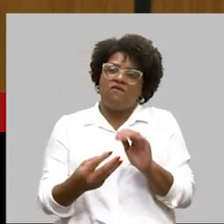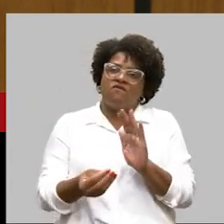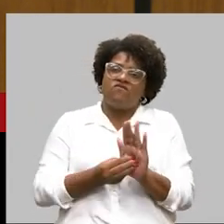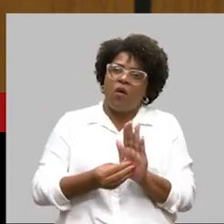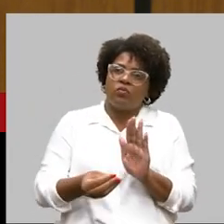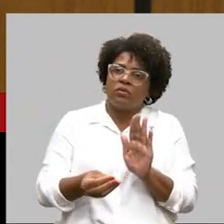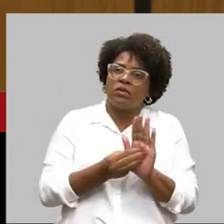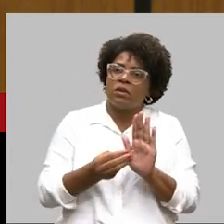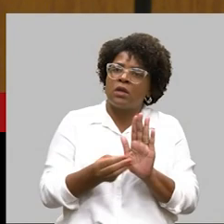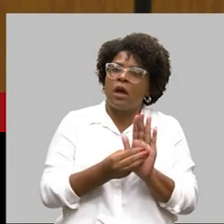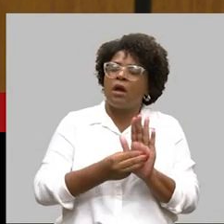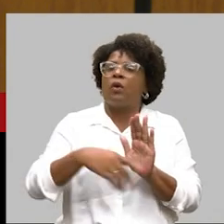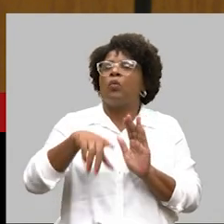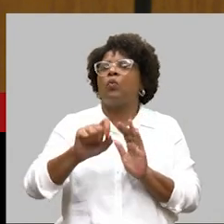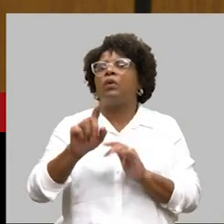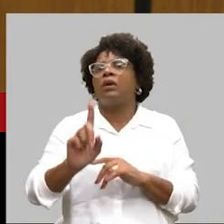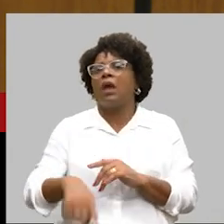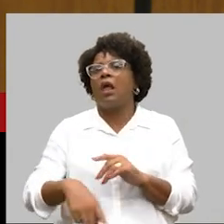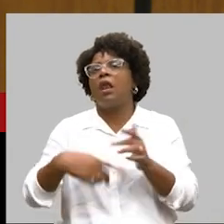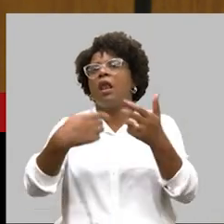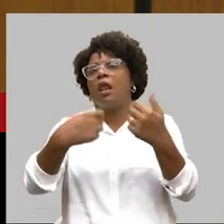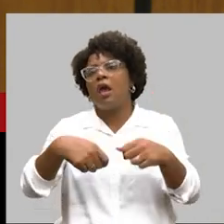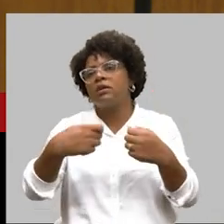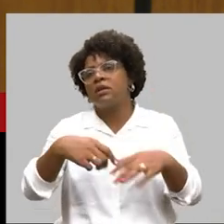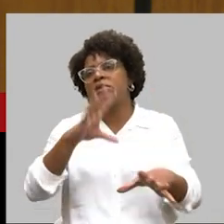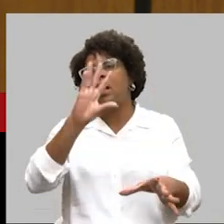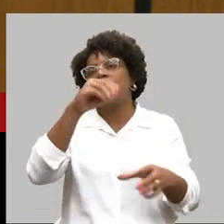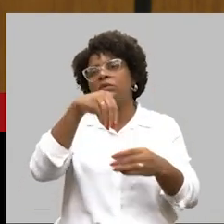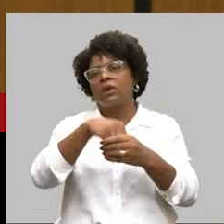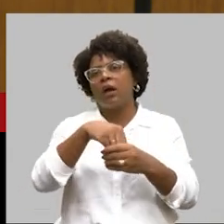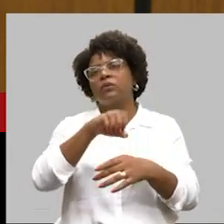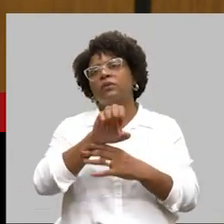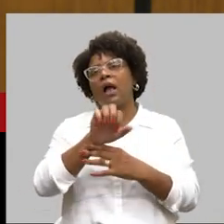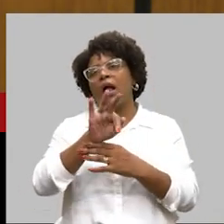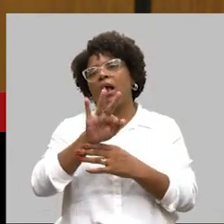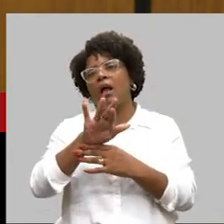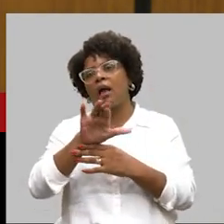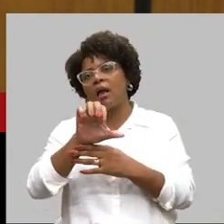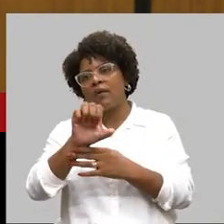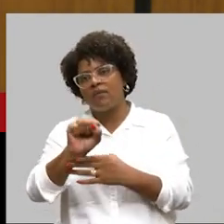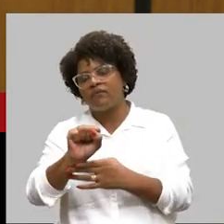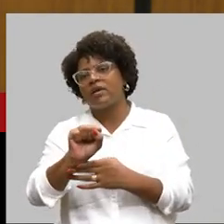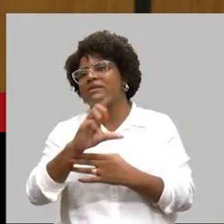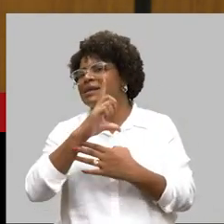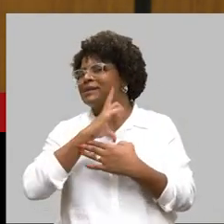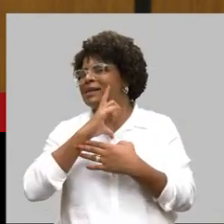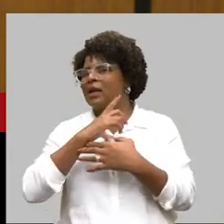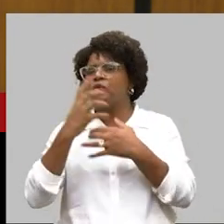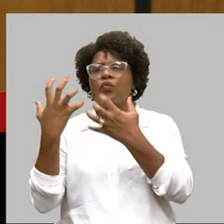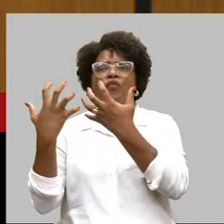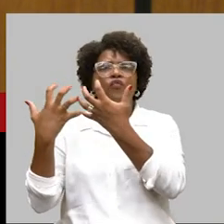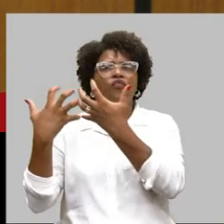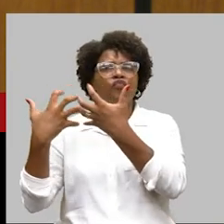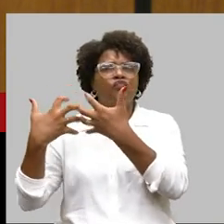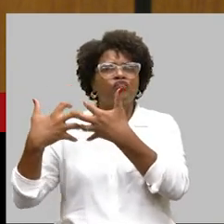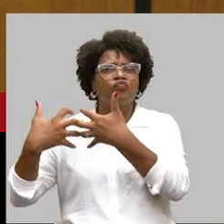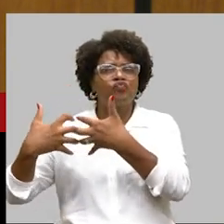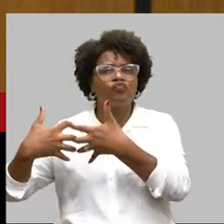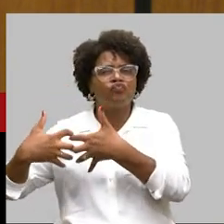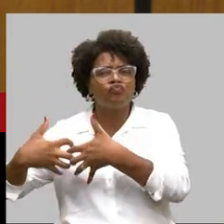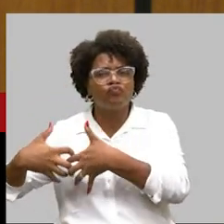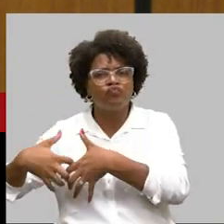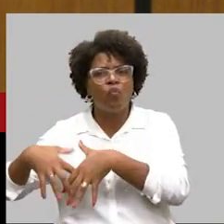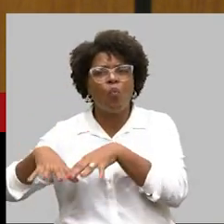necessárias em todas as efas para manter seu pleno funcionamento Pois afinal de contas